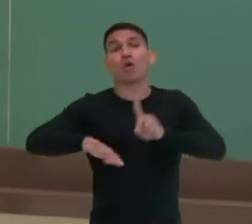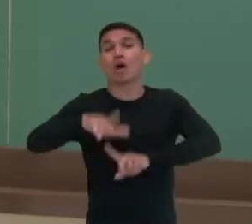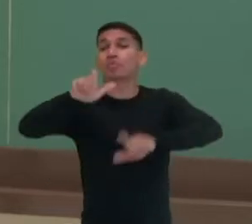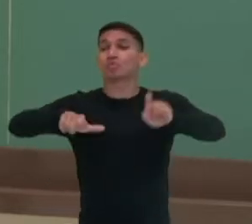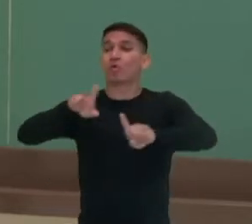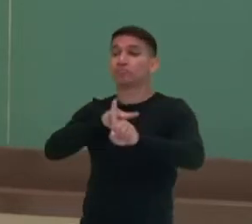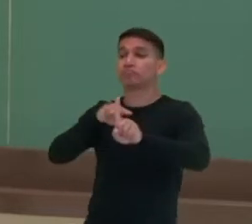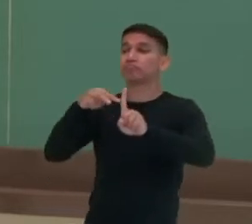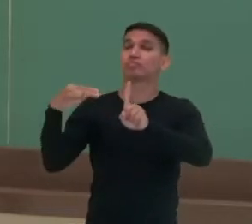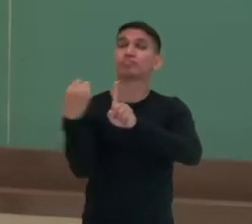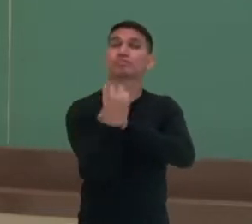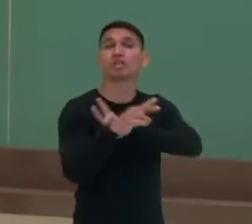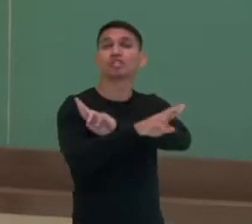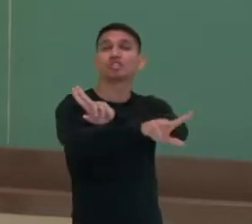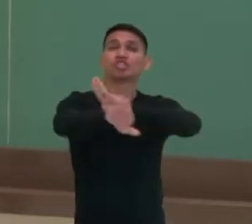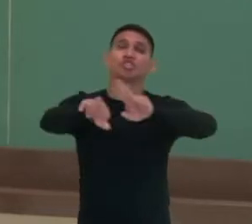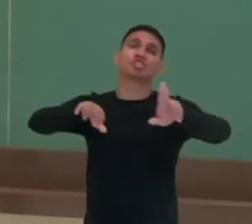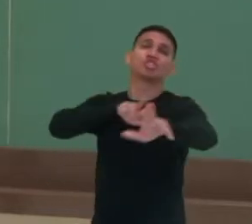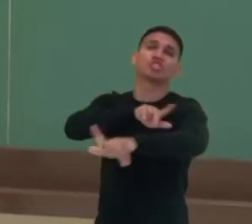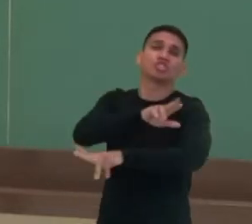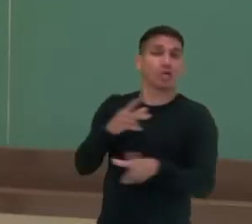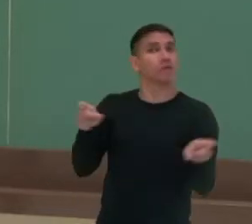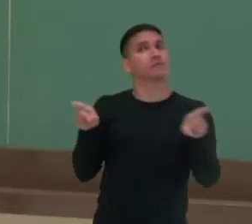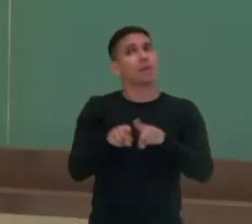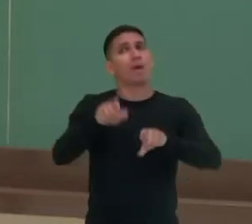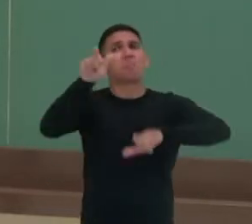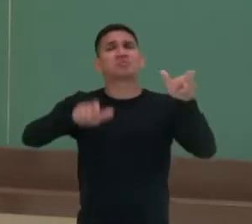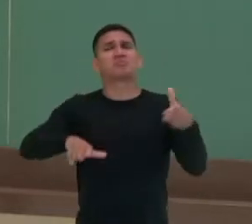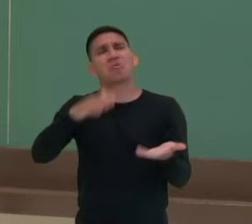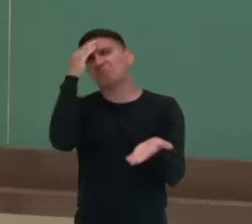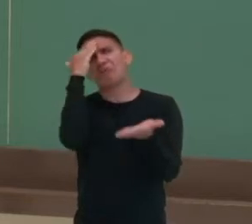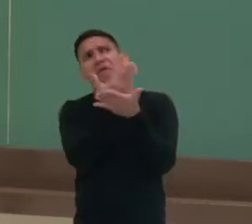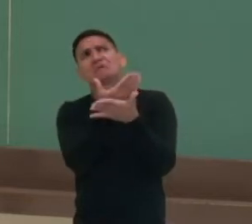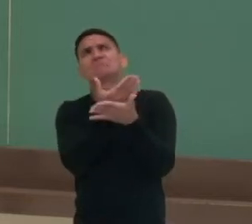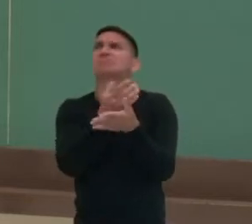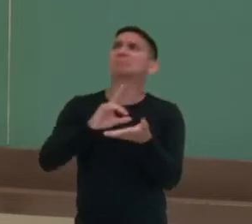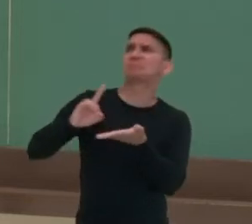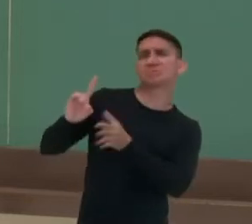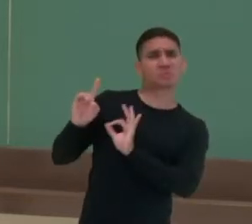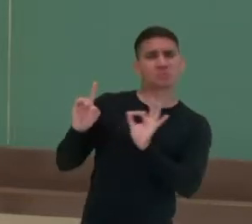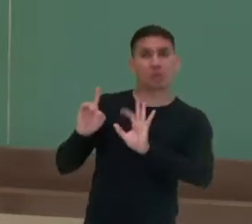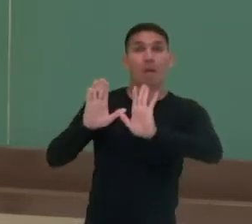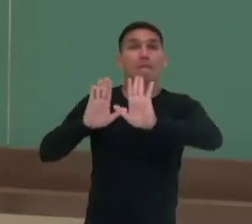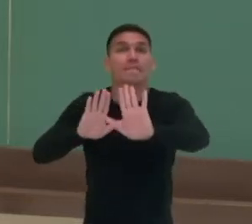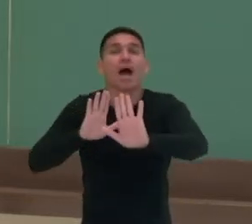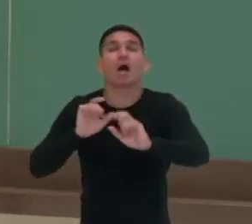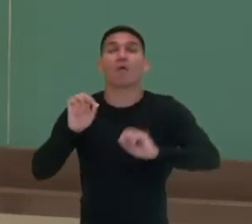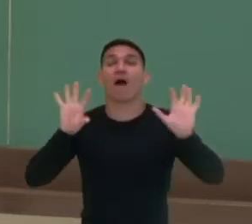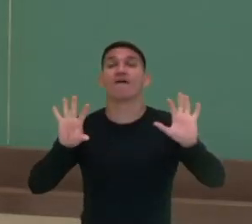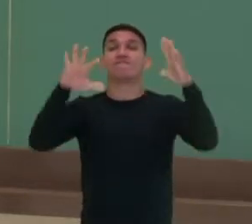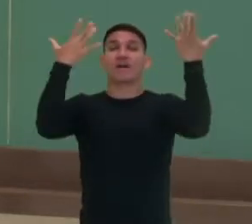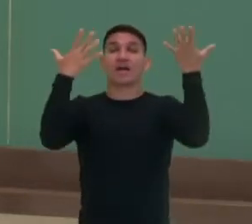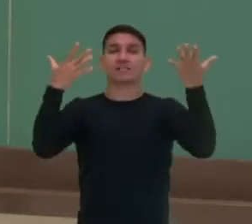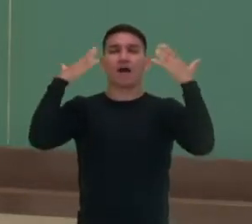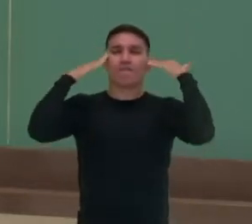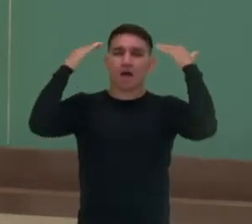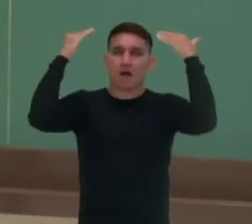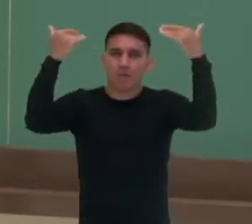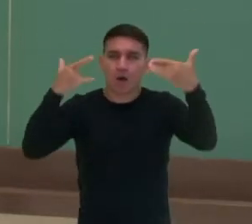diferentes, inclusive pessoas que não têm crença, mas as festas populares estão atreladas